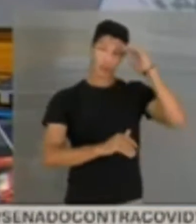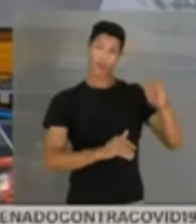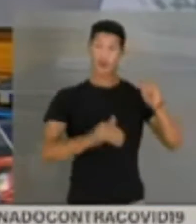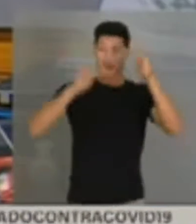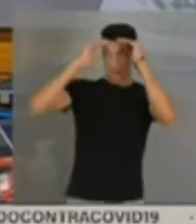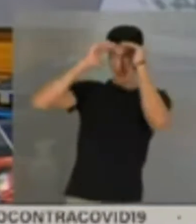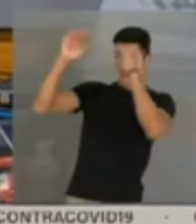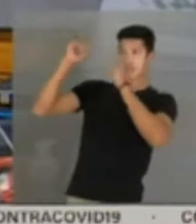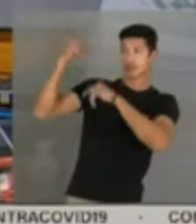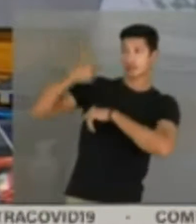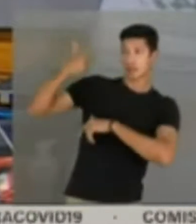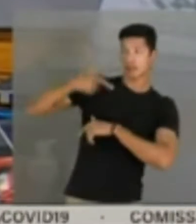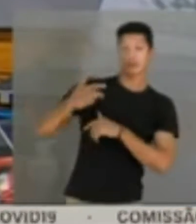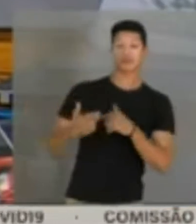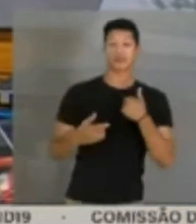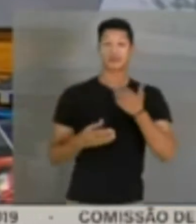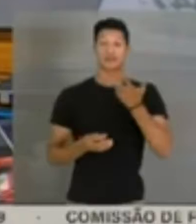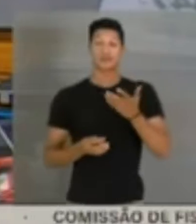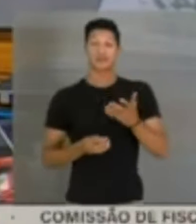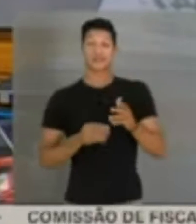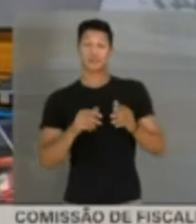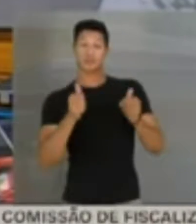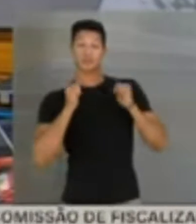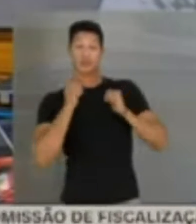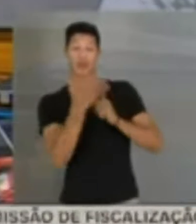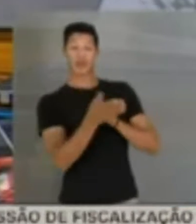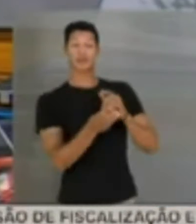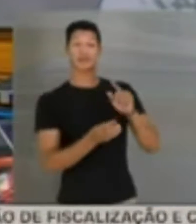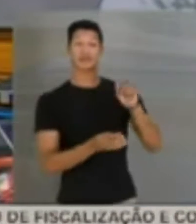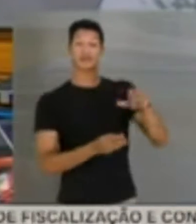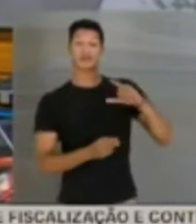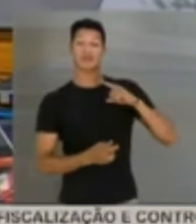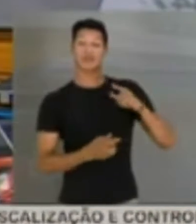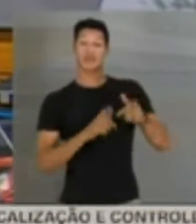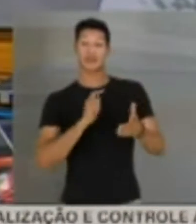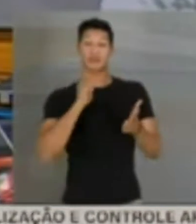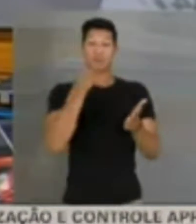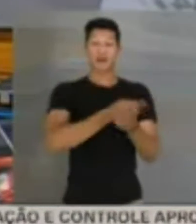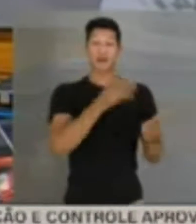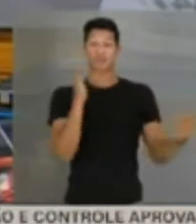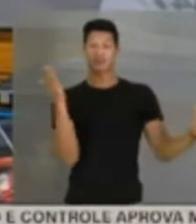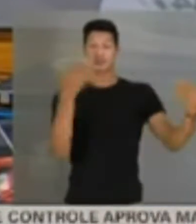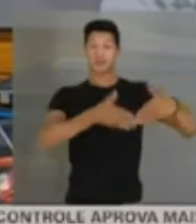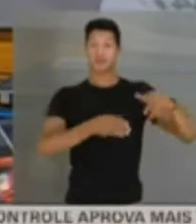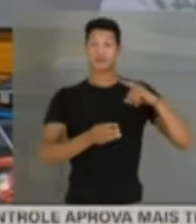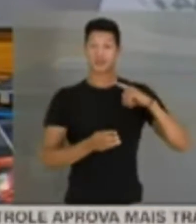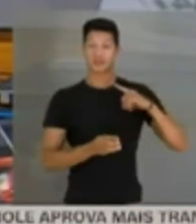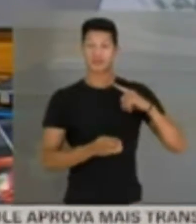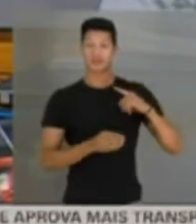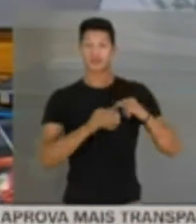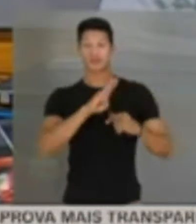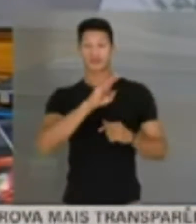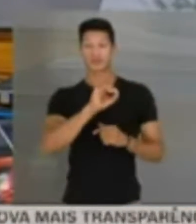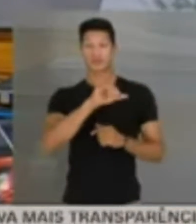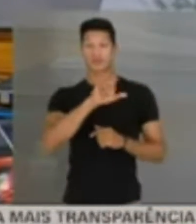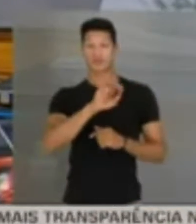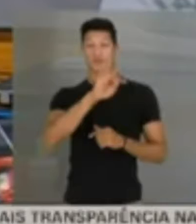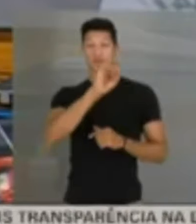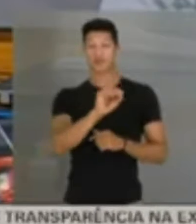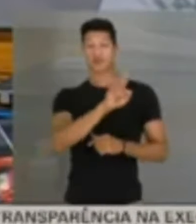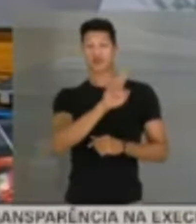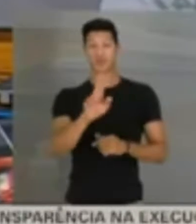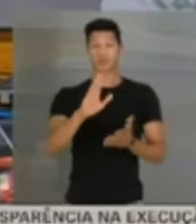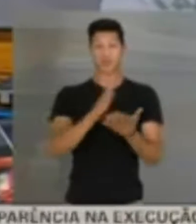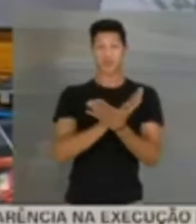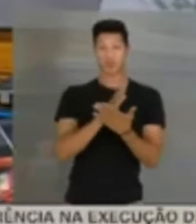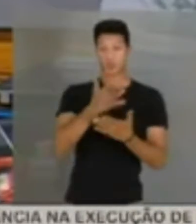suas tarefas. E aqui quiseram imputar a ele que ele teria pago diretamente boleto em